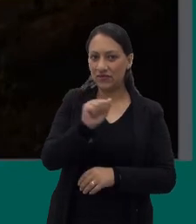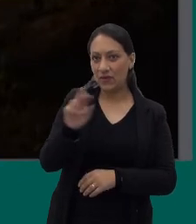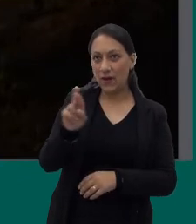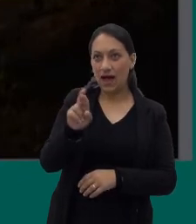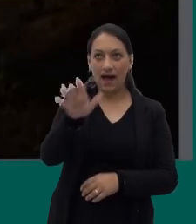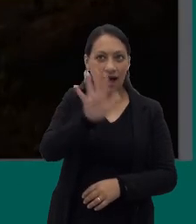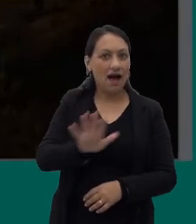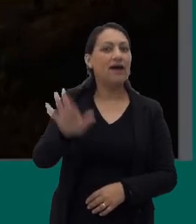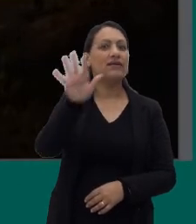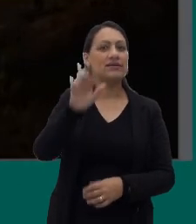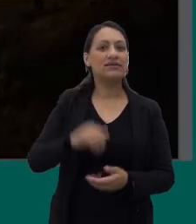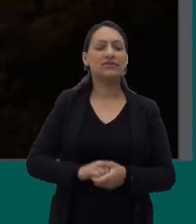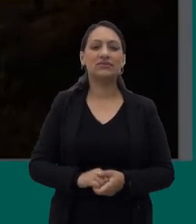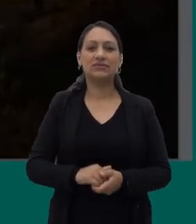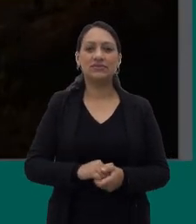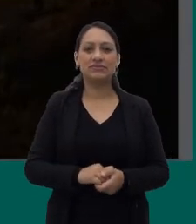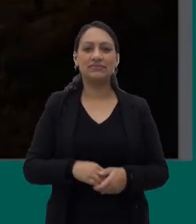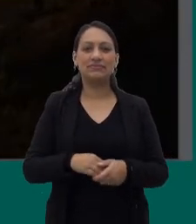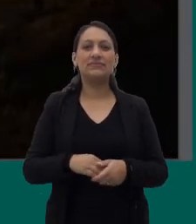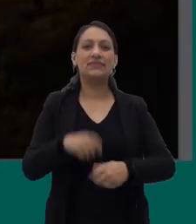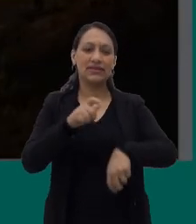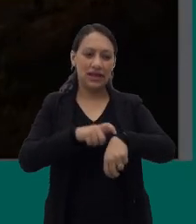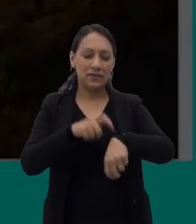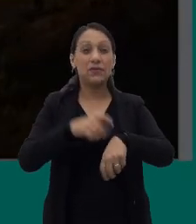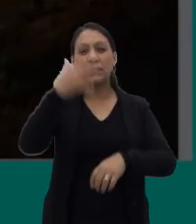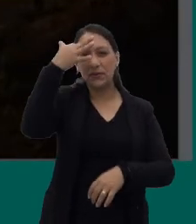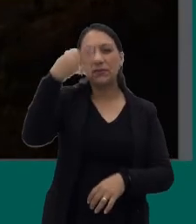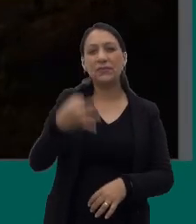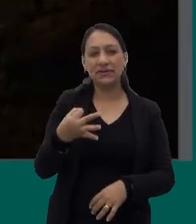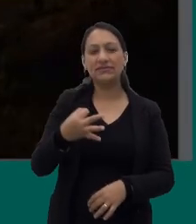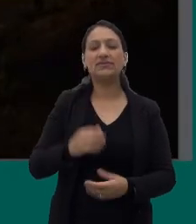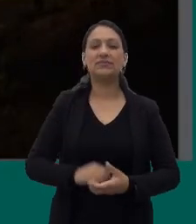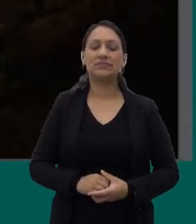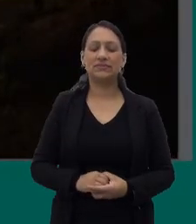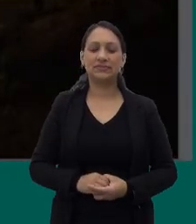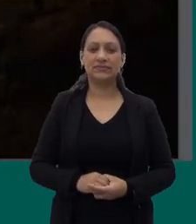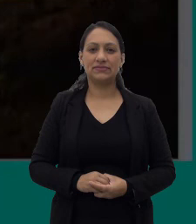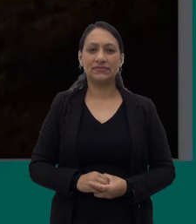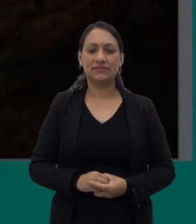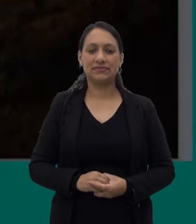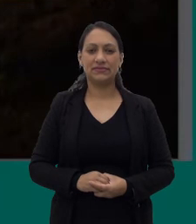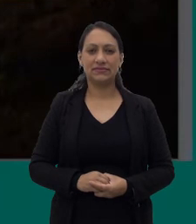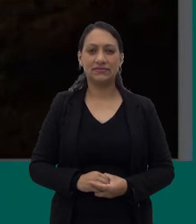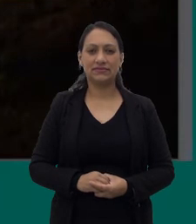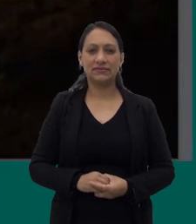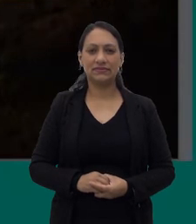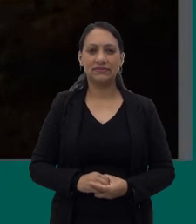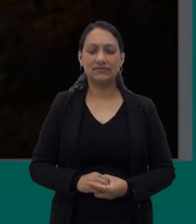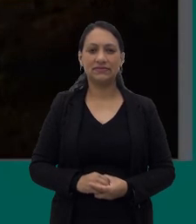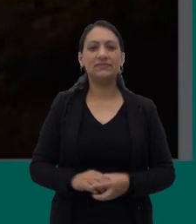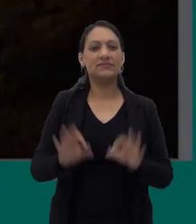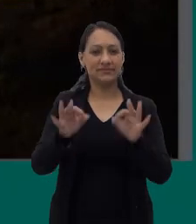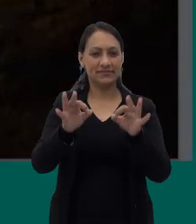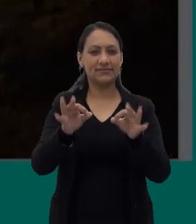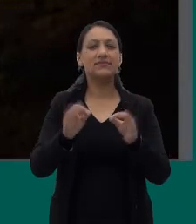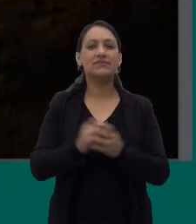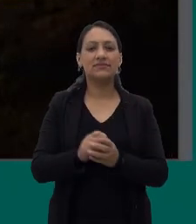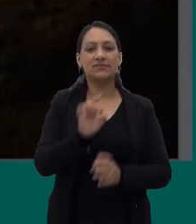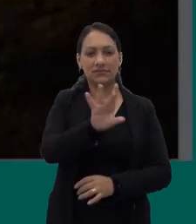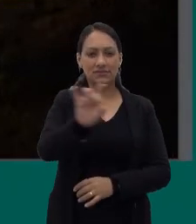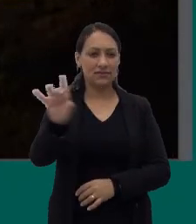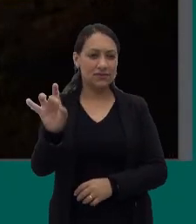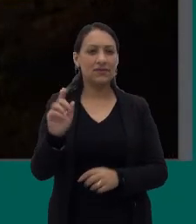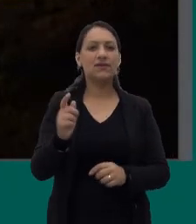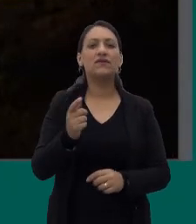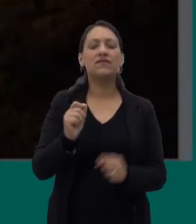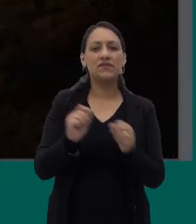Acho que a gente deixa o tempo para compreender, né? Exatamente. Né? Que cada um possa fazer a sua